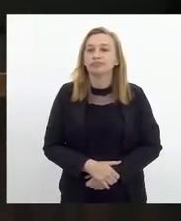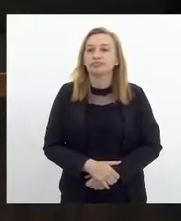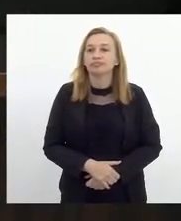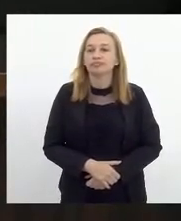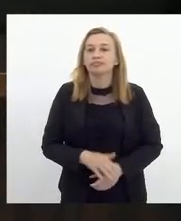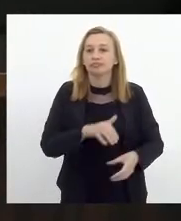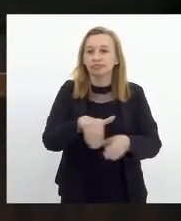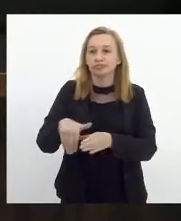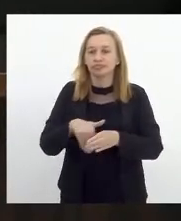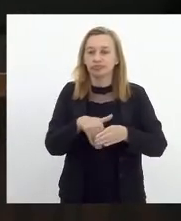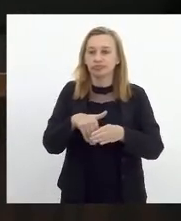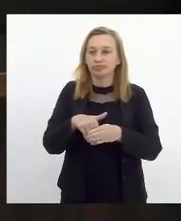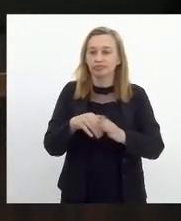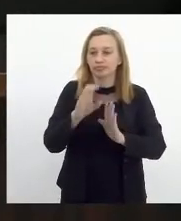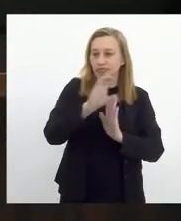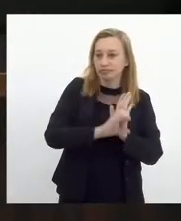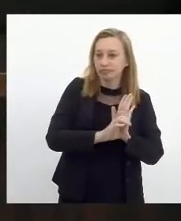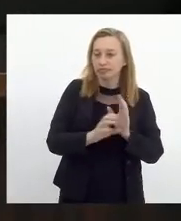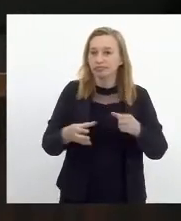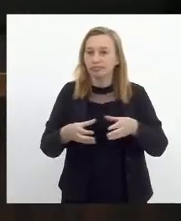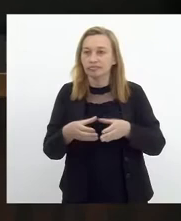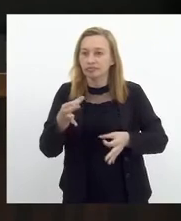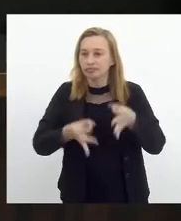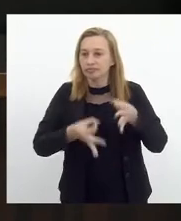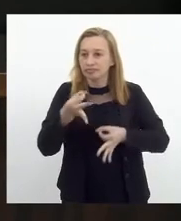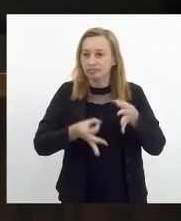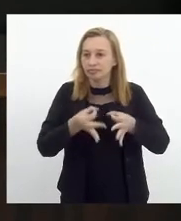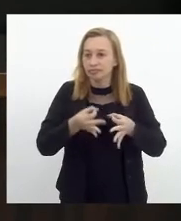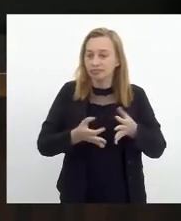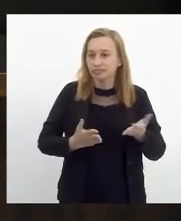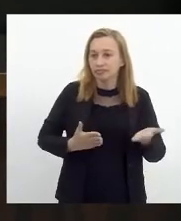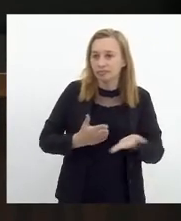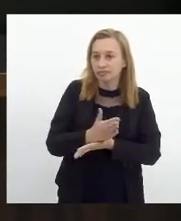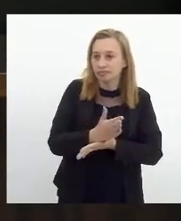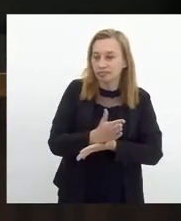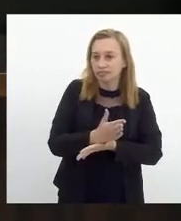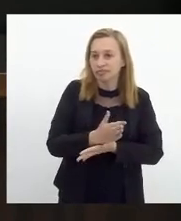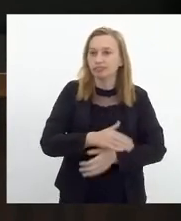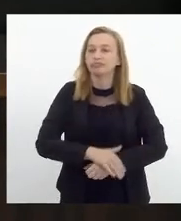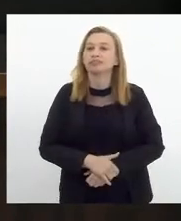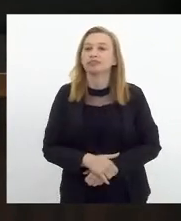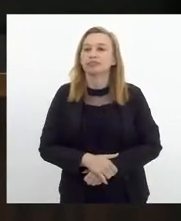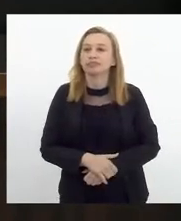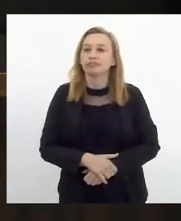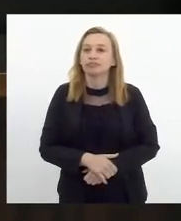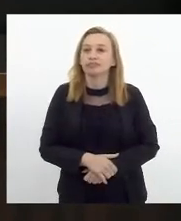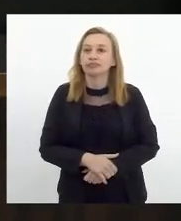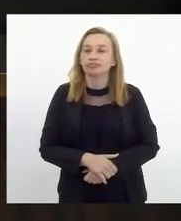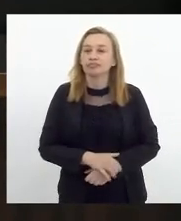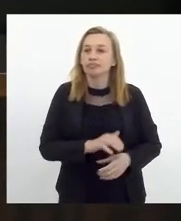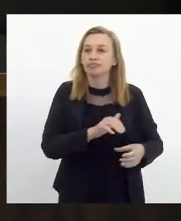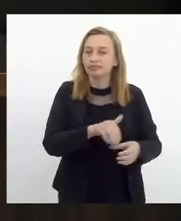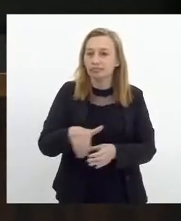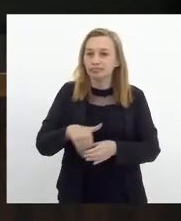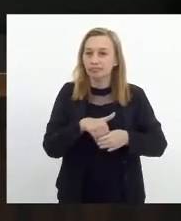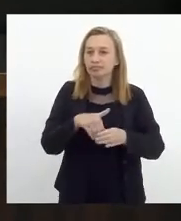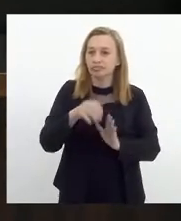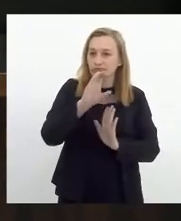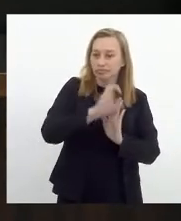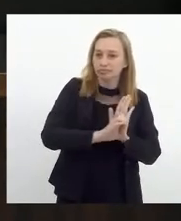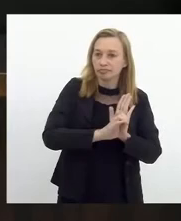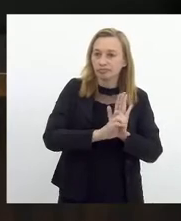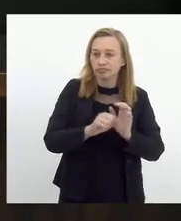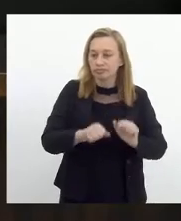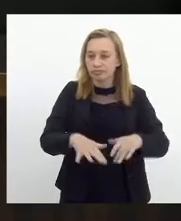em votação as emendas da Comissão de Justiça. Senhores que aprovam, permaneçam como estão, aprovados. Em votação as emendas de